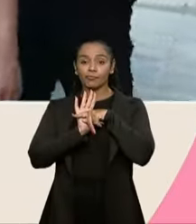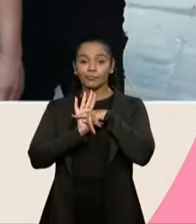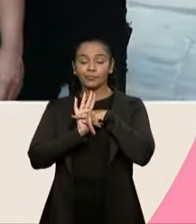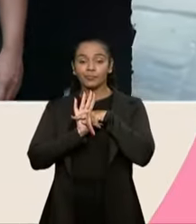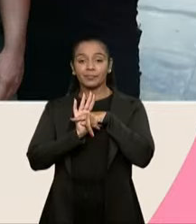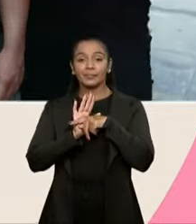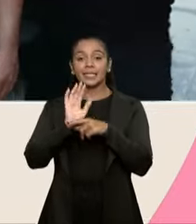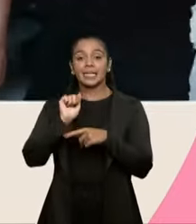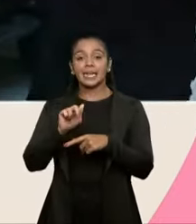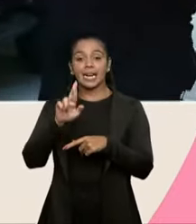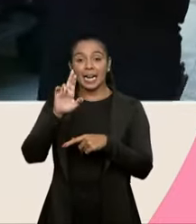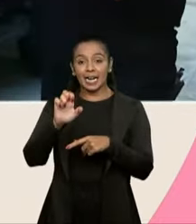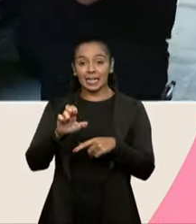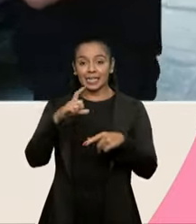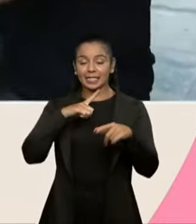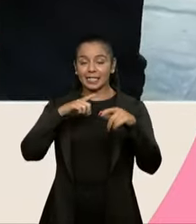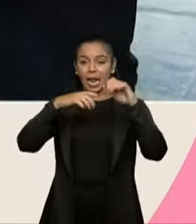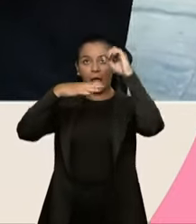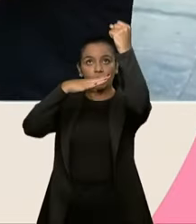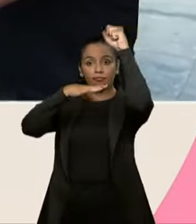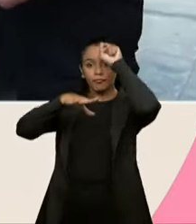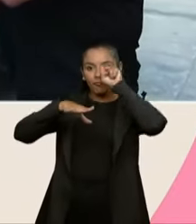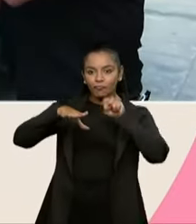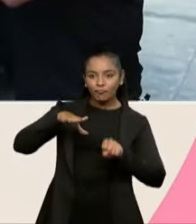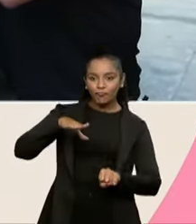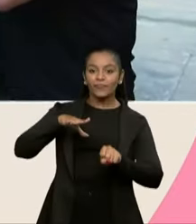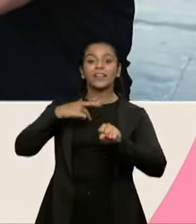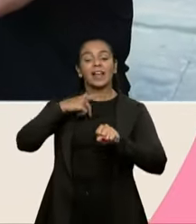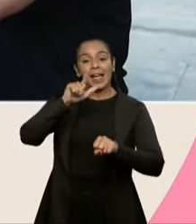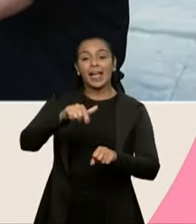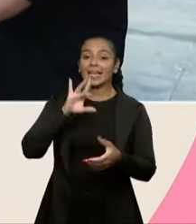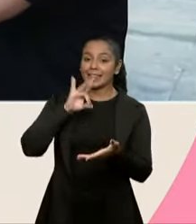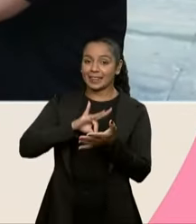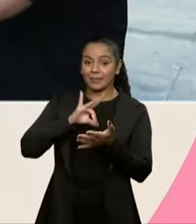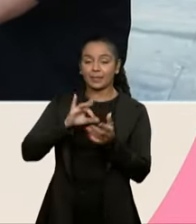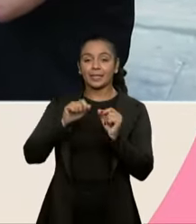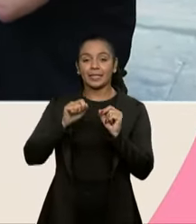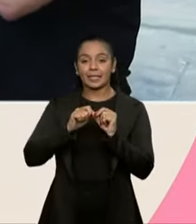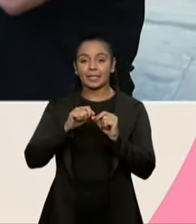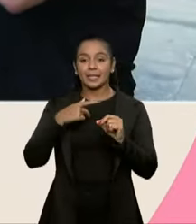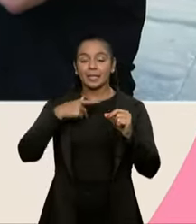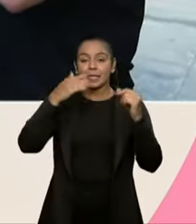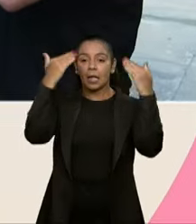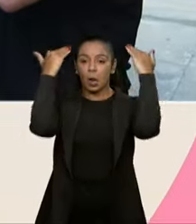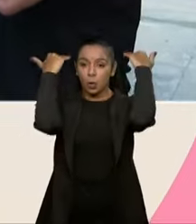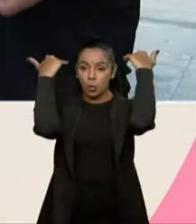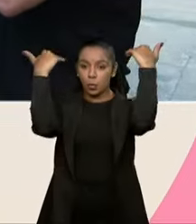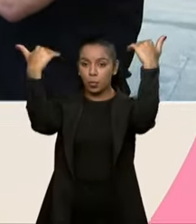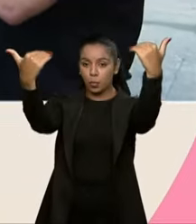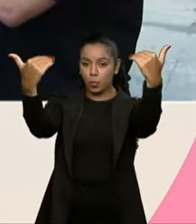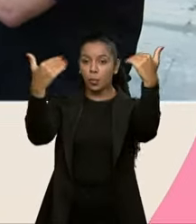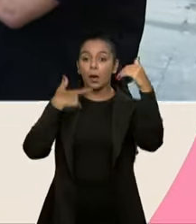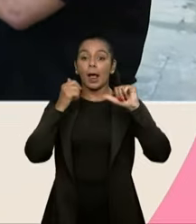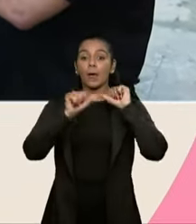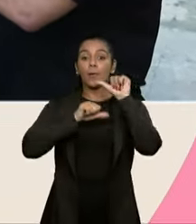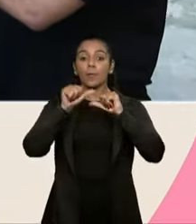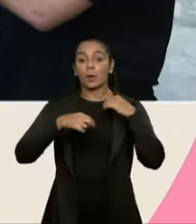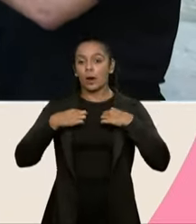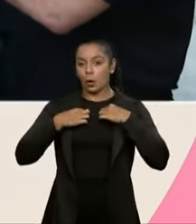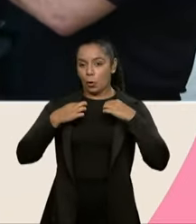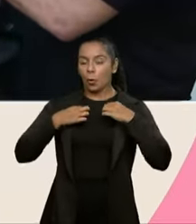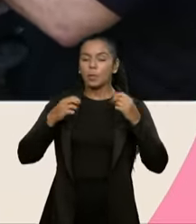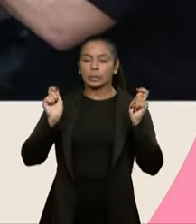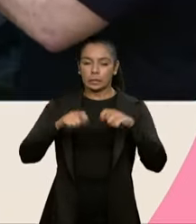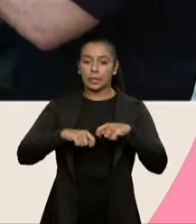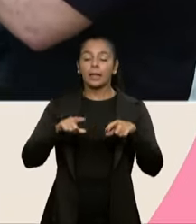Sim. O André desce essa lona. Me conta aqui o rolê, André. É, aqui, na verdade, você abre todo, vira tipo um trocador, né, de roupa. E aí tem uma